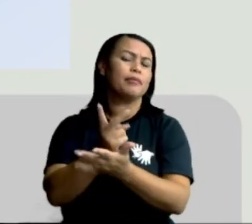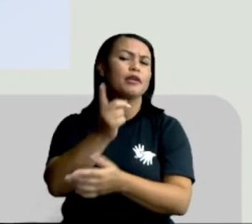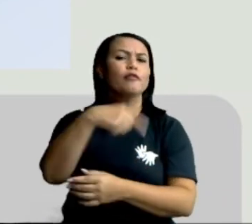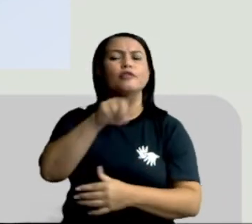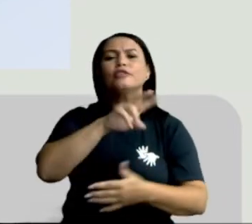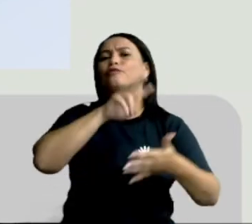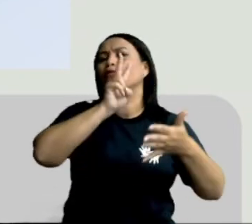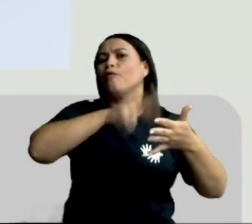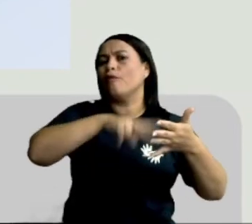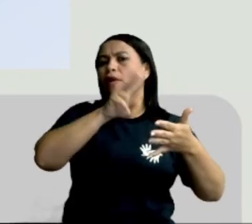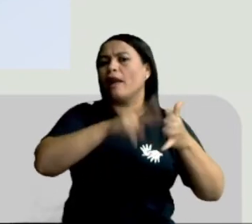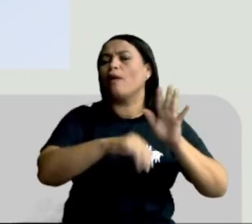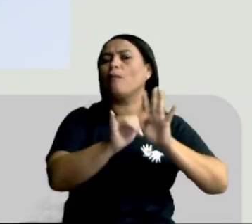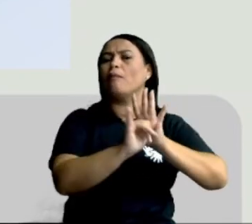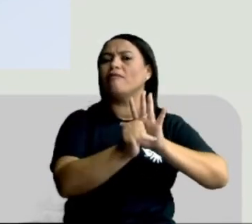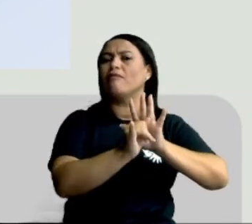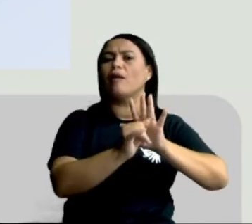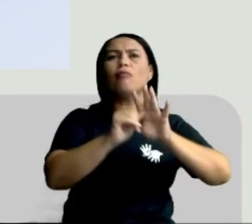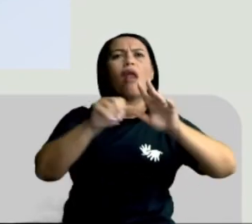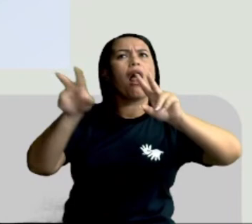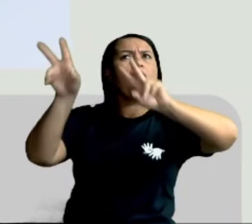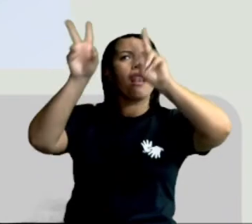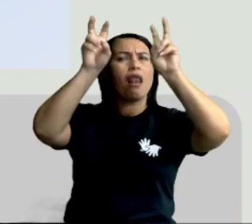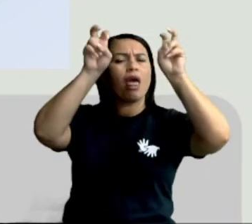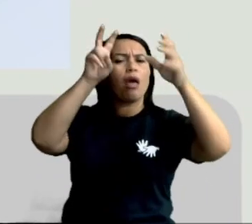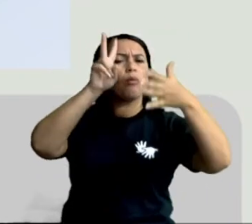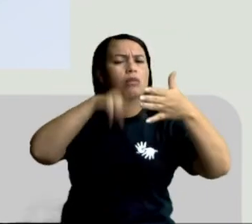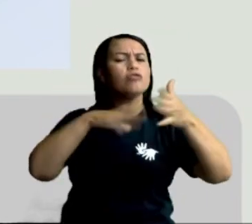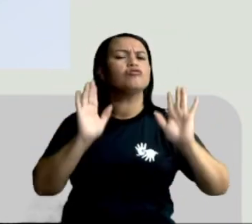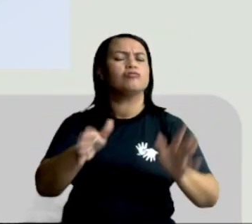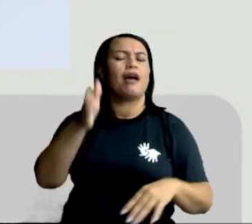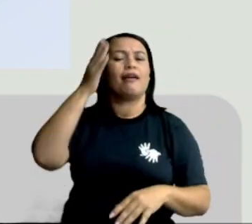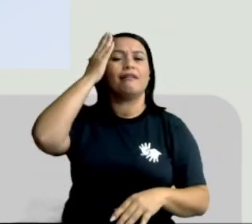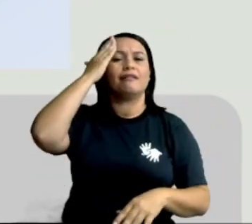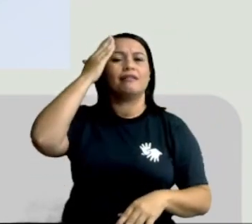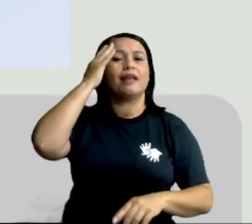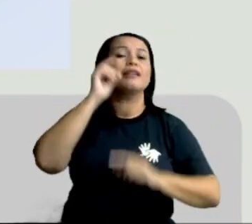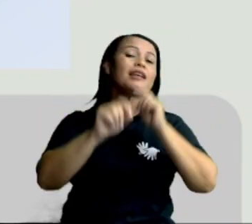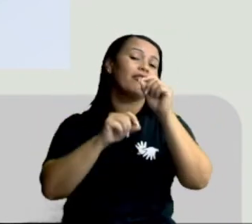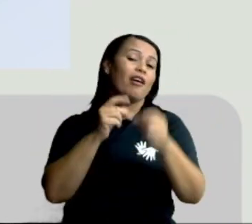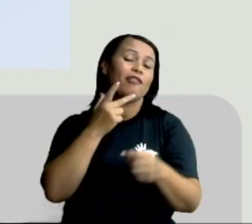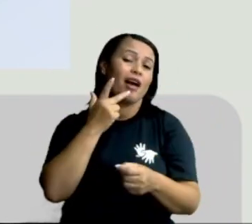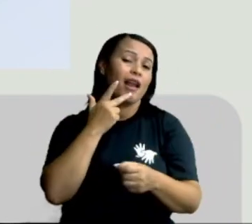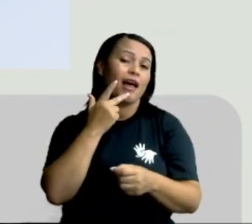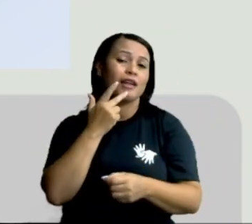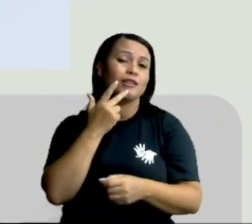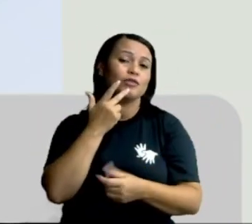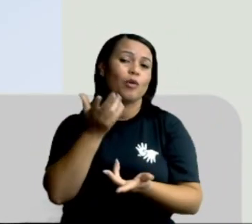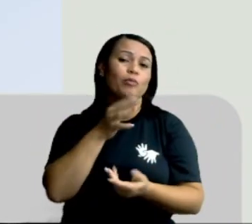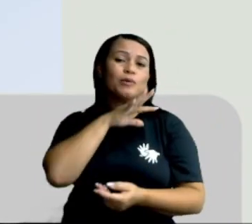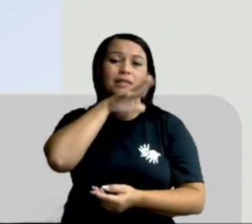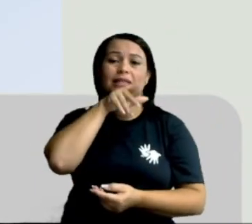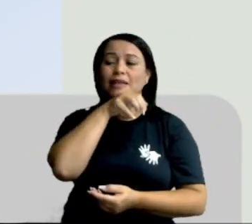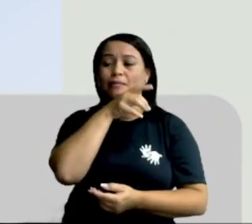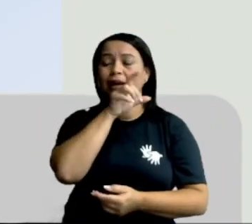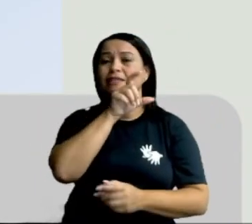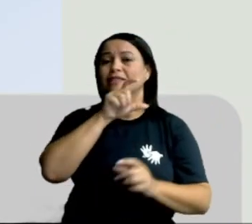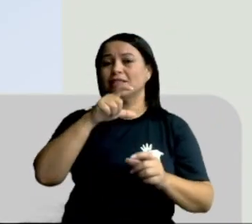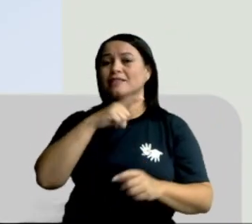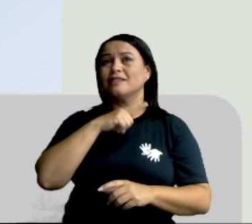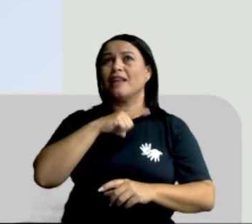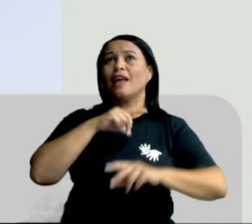uma fábula, você lê o título, você já vai conseguir entender que fala sobre aqueles animais que estão lá no